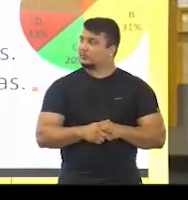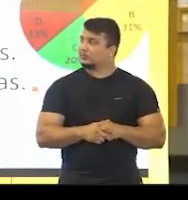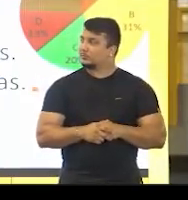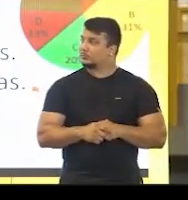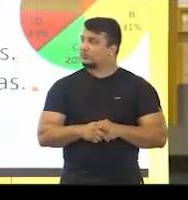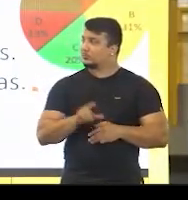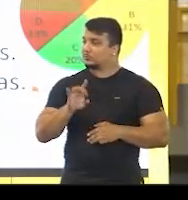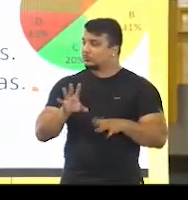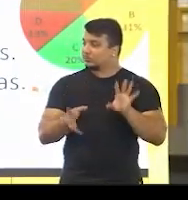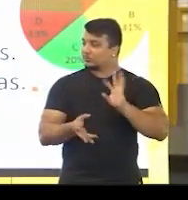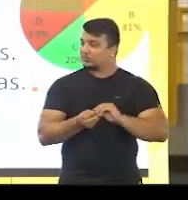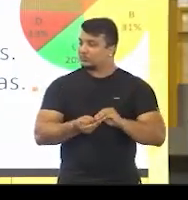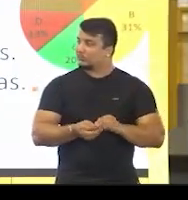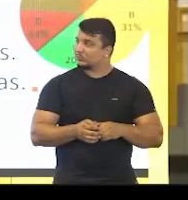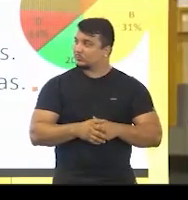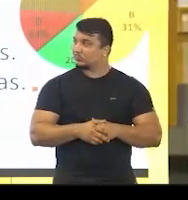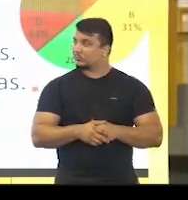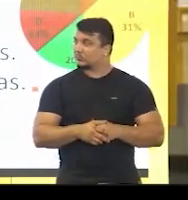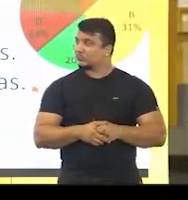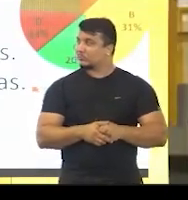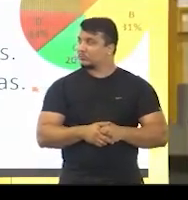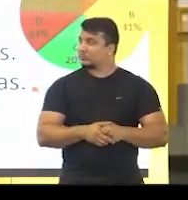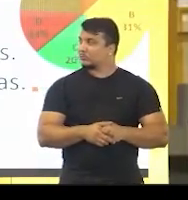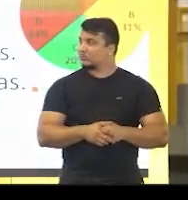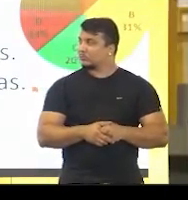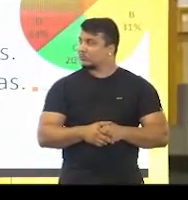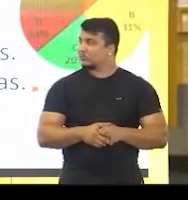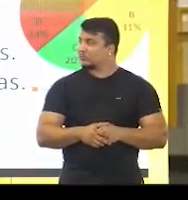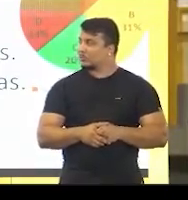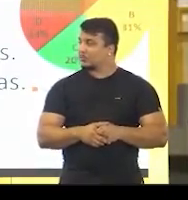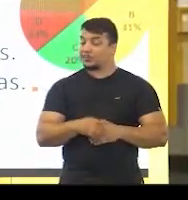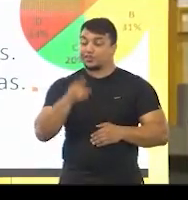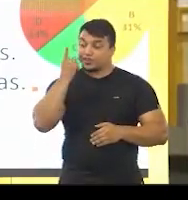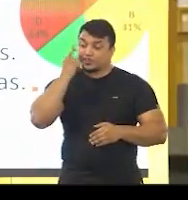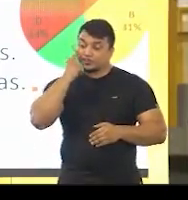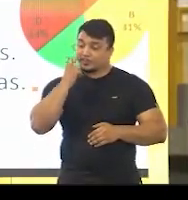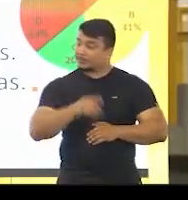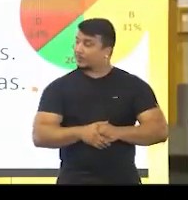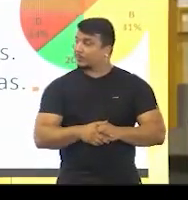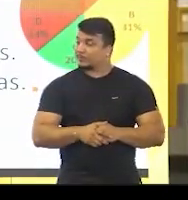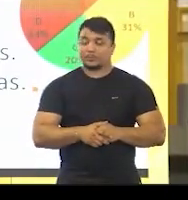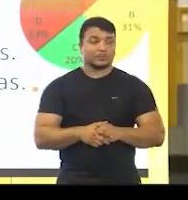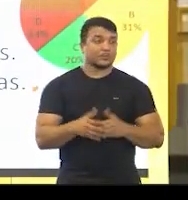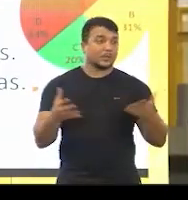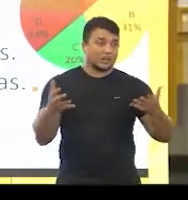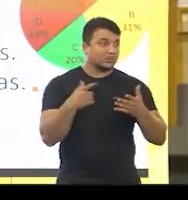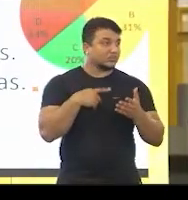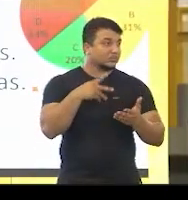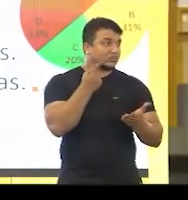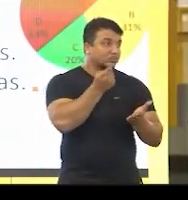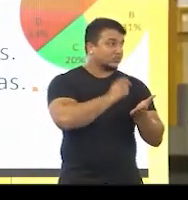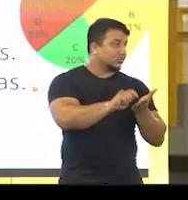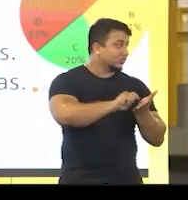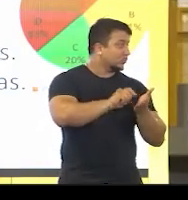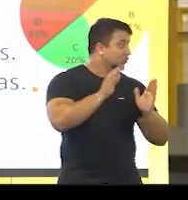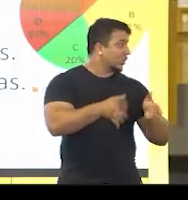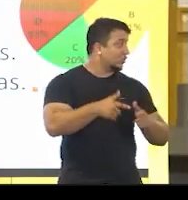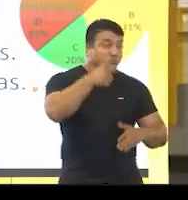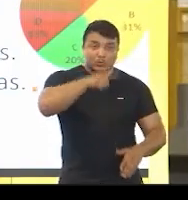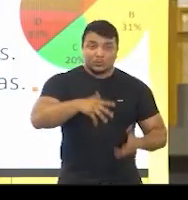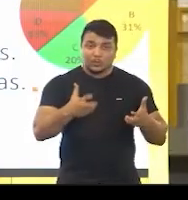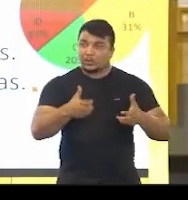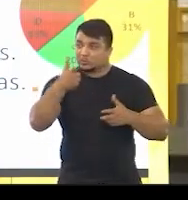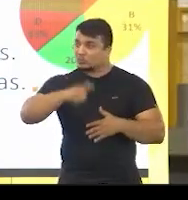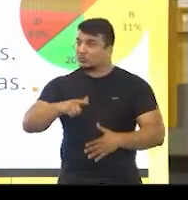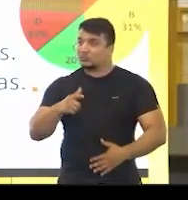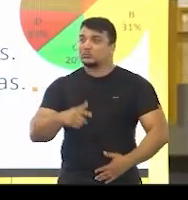Mardenzinho, só para fechar essa linha de raciocínio. Tá? Olha só. Agora, anotaram? Querem que eu